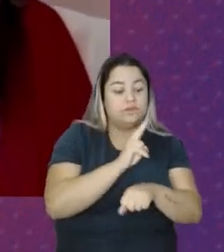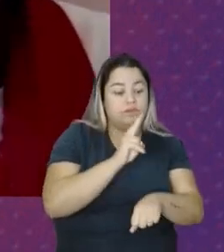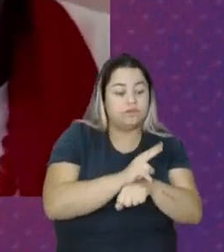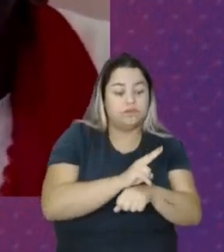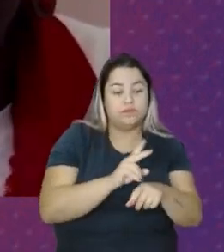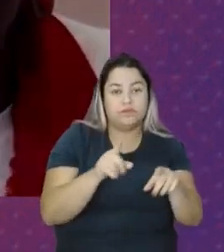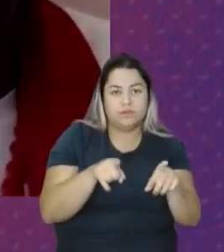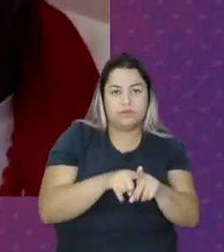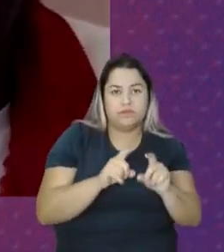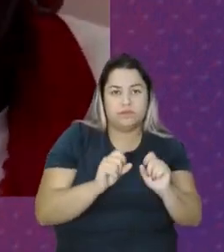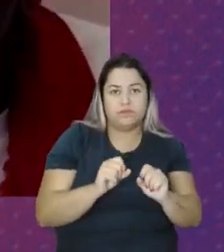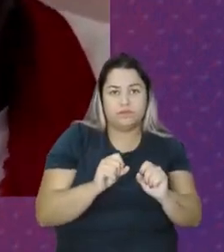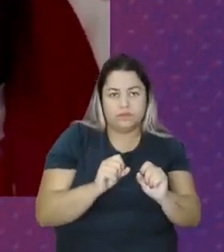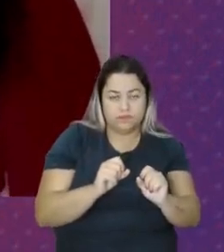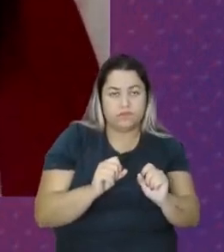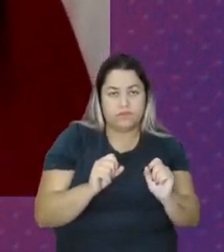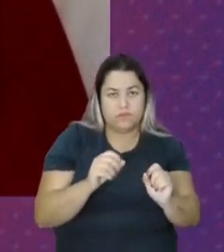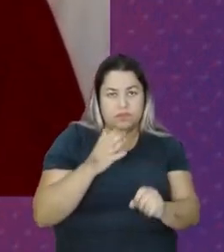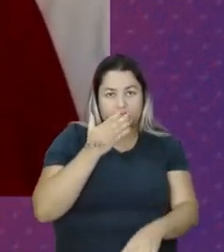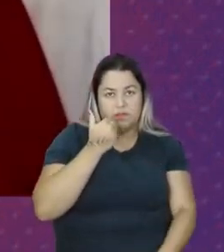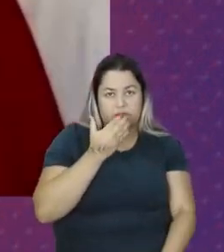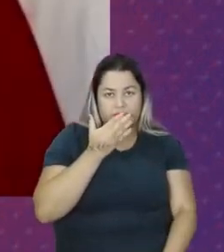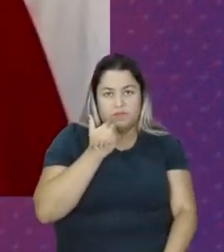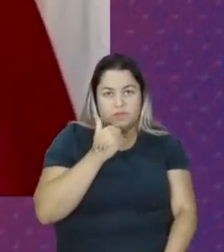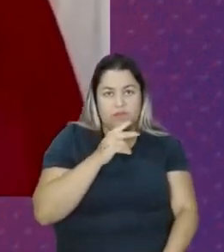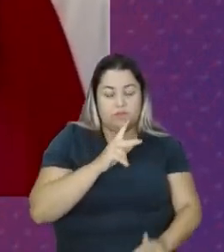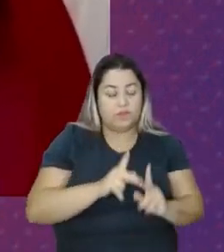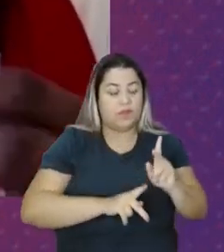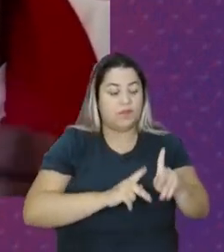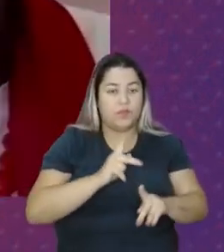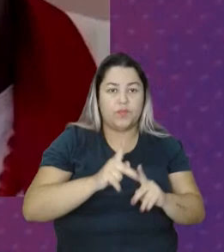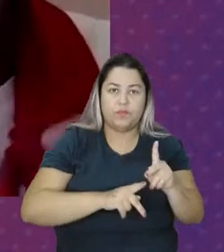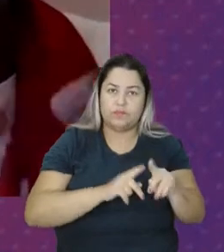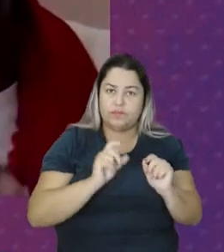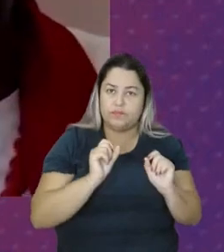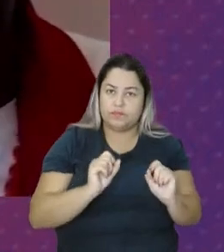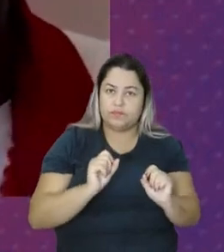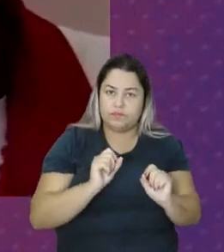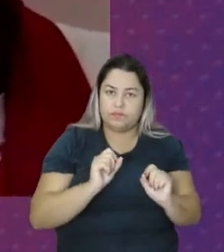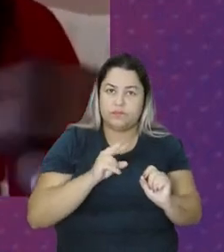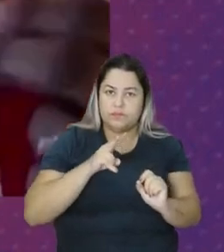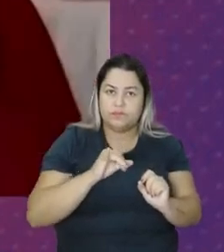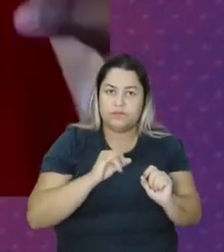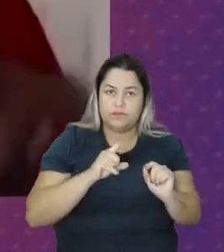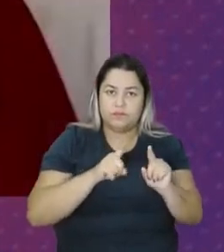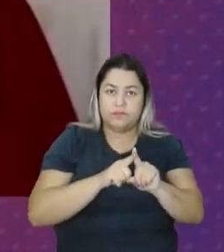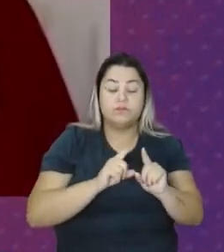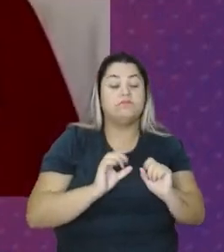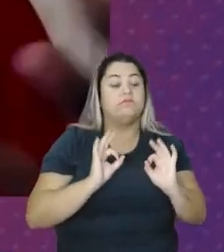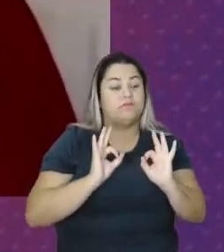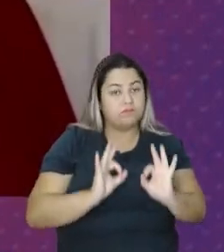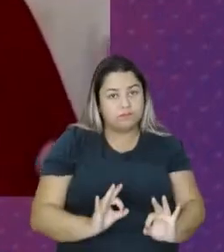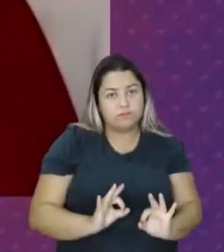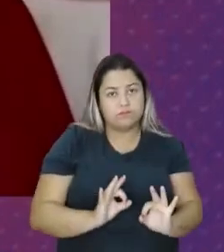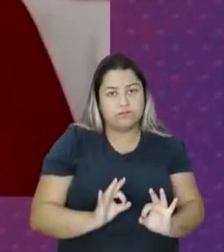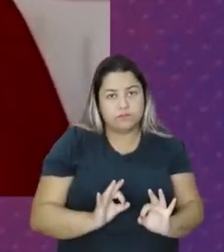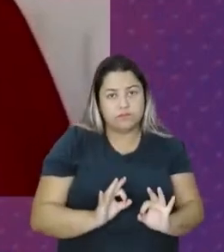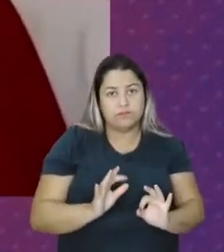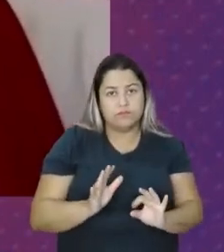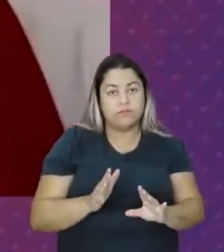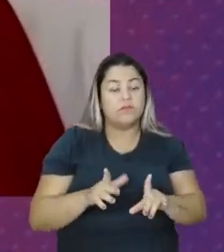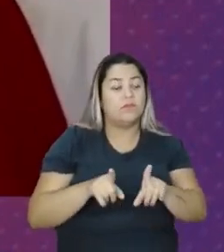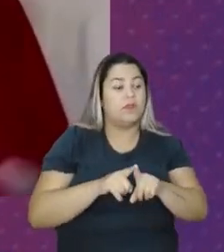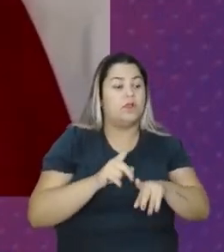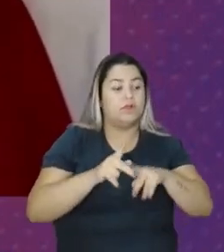uma medida afirmativa que esse alimento vai chegar para a população e essa população beneficiada, com certeza, é a maioria da